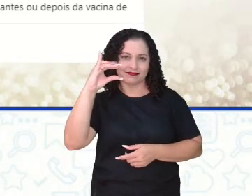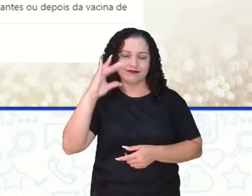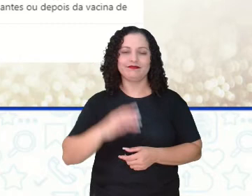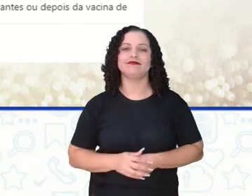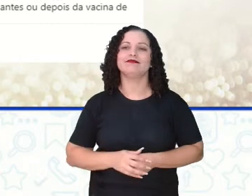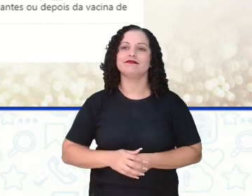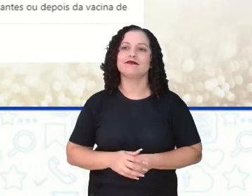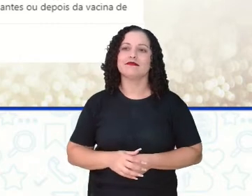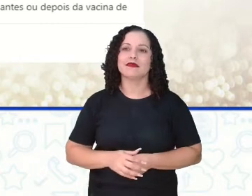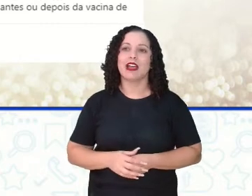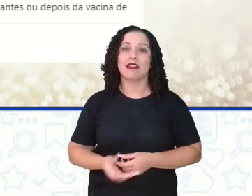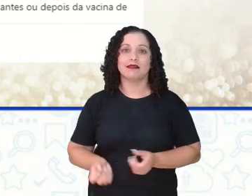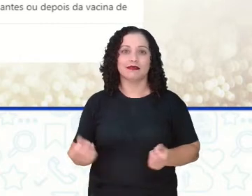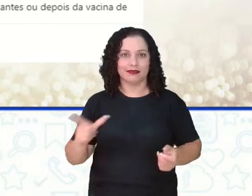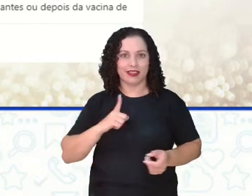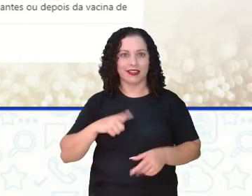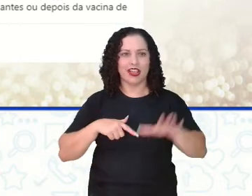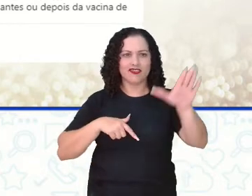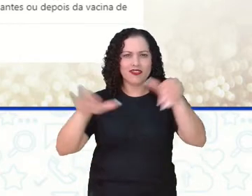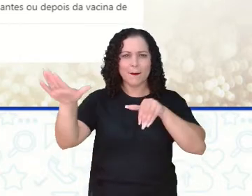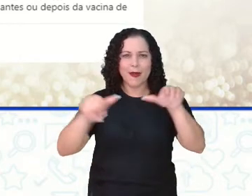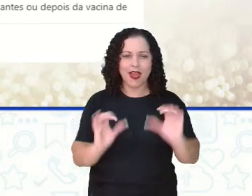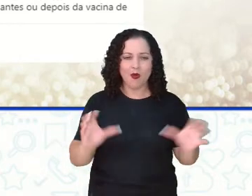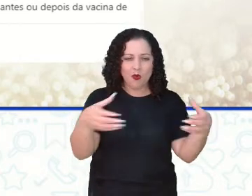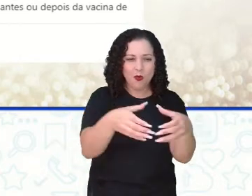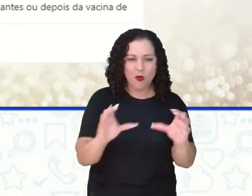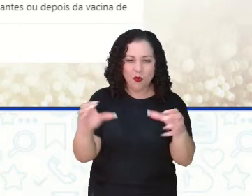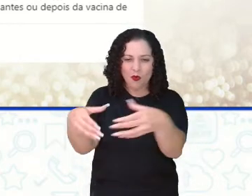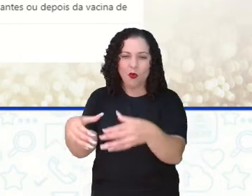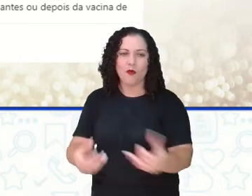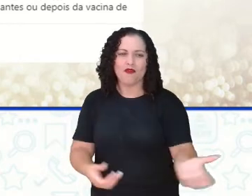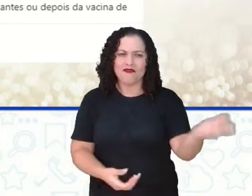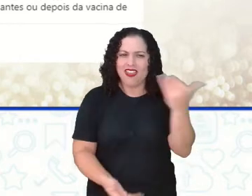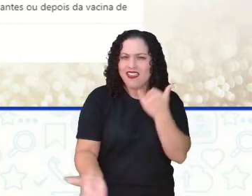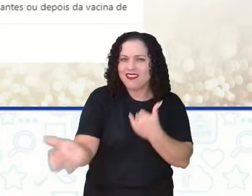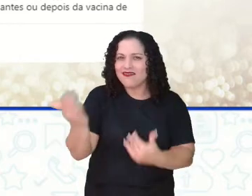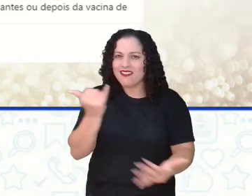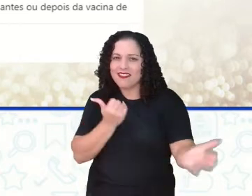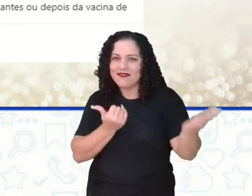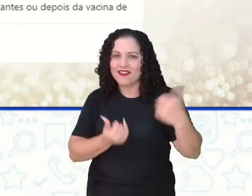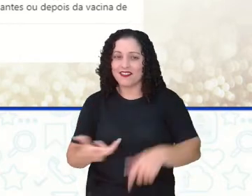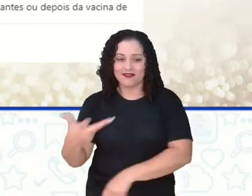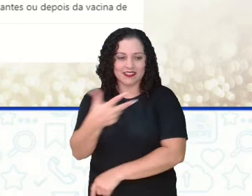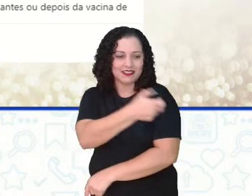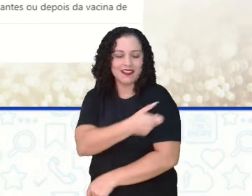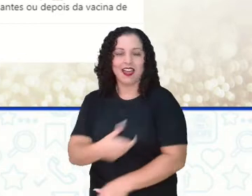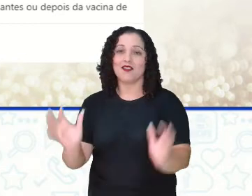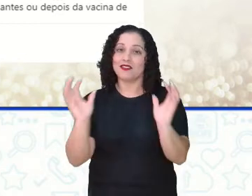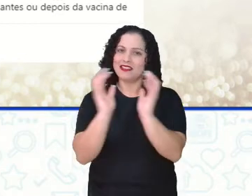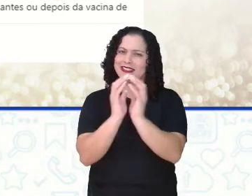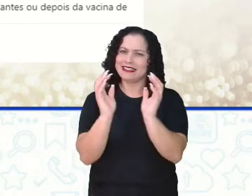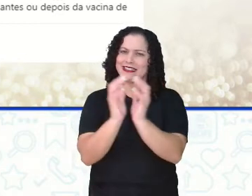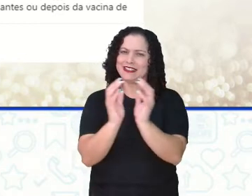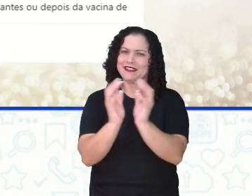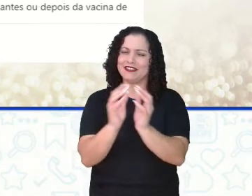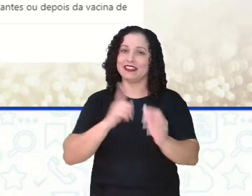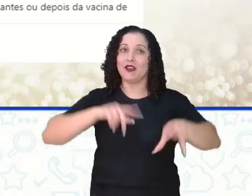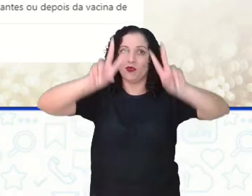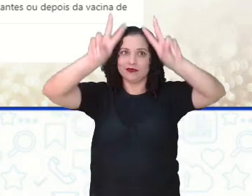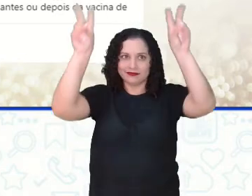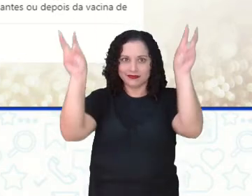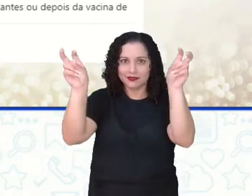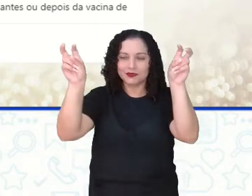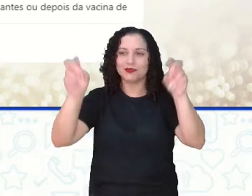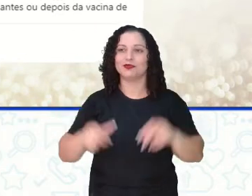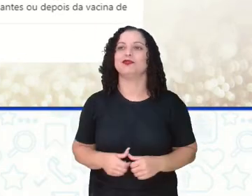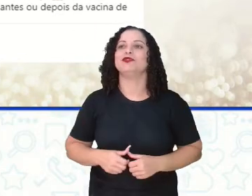Chama a Turminha, 28 pontos de vacinação infantil contra a Covid no Recife. Temos aí um título, uma manchete, não